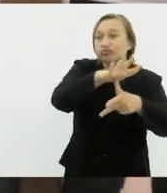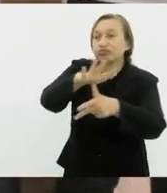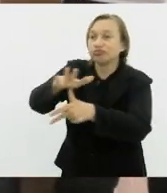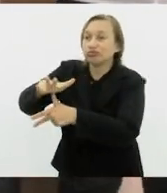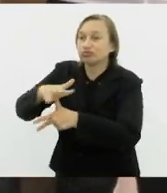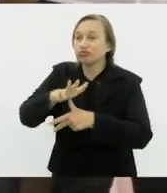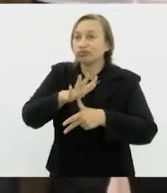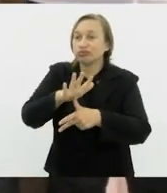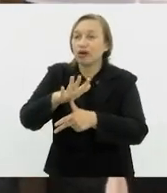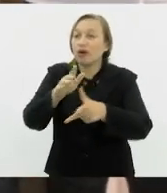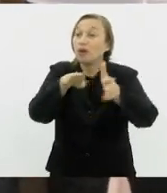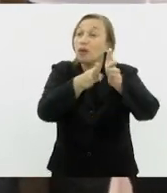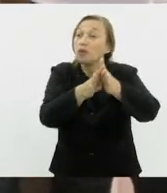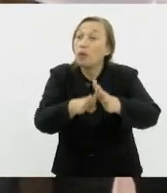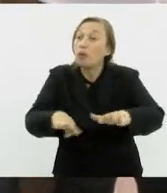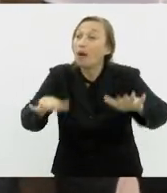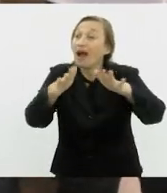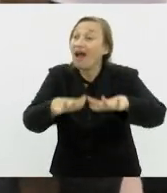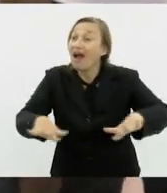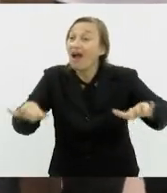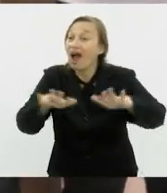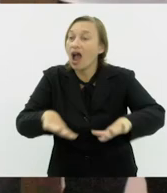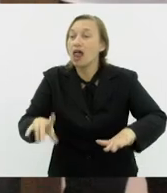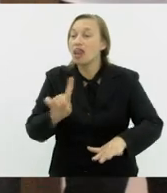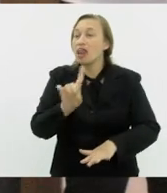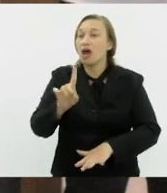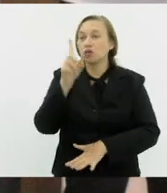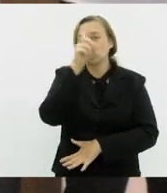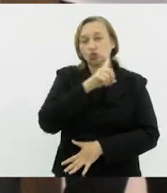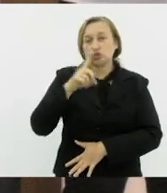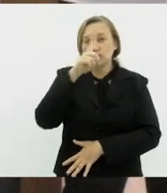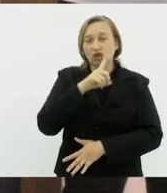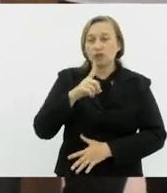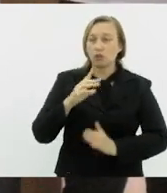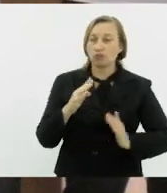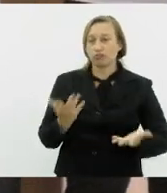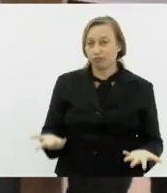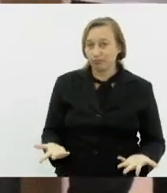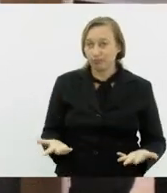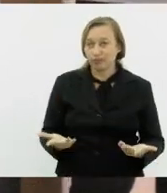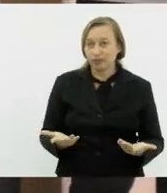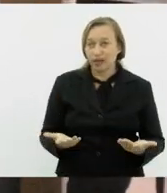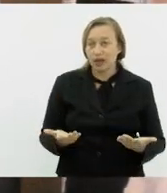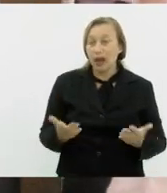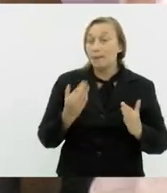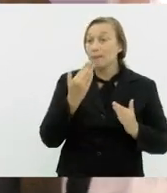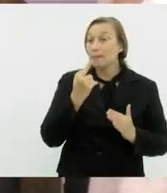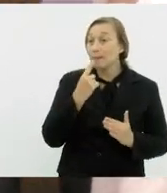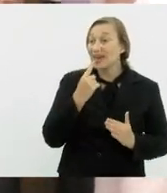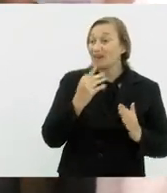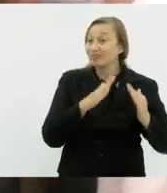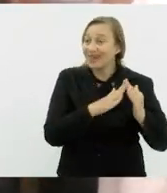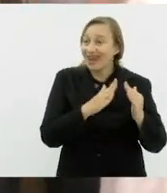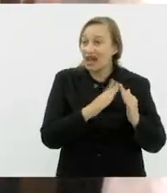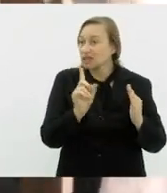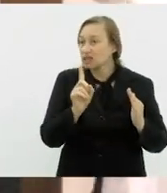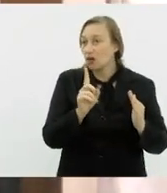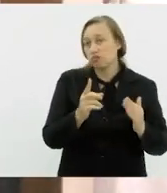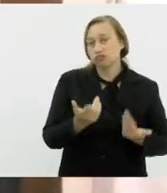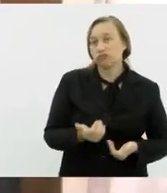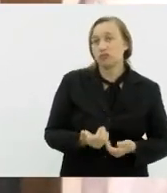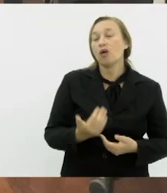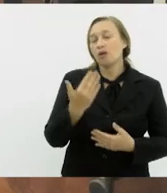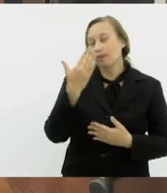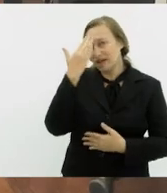demais, não ter voo aos domingos. É um dia sagrado de descanso no mundo inteiro. Obrigado pela atenção,